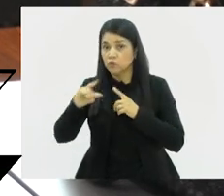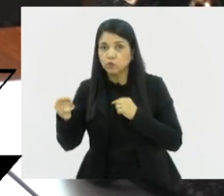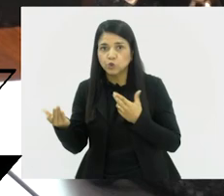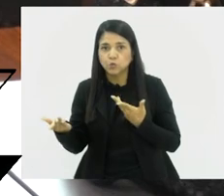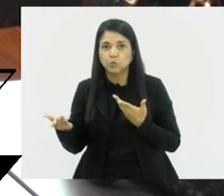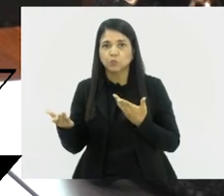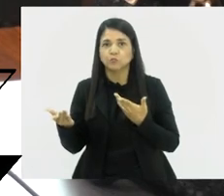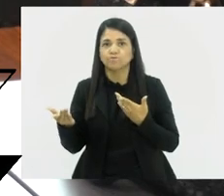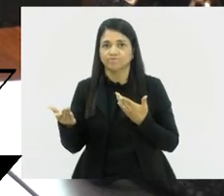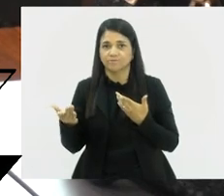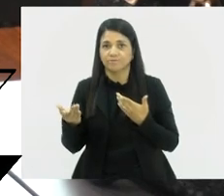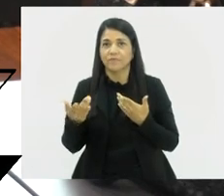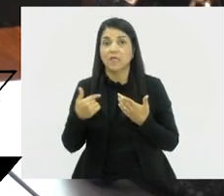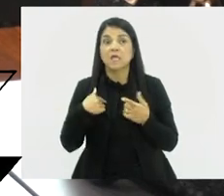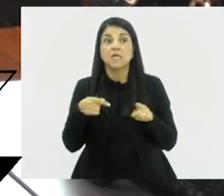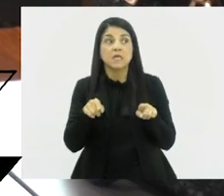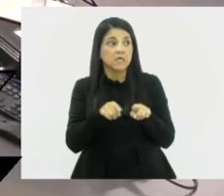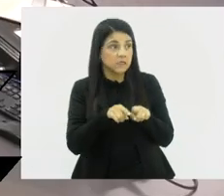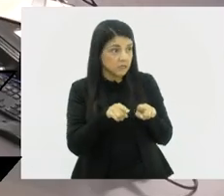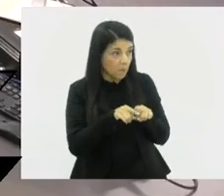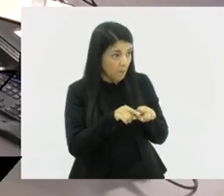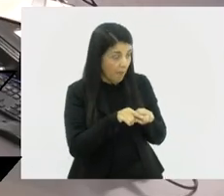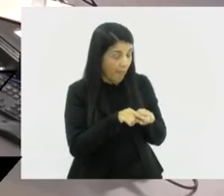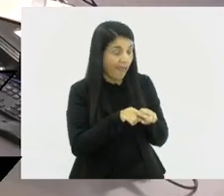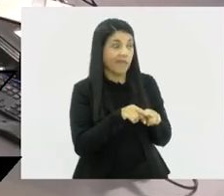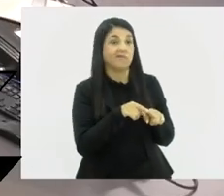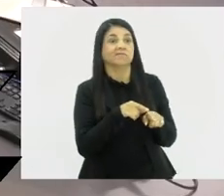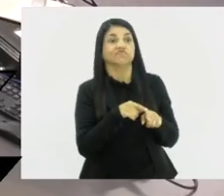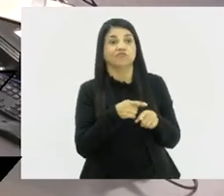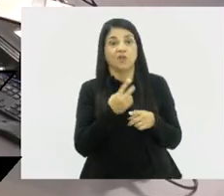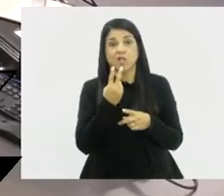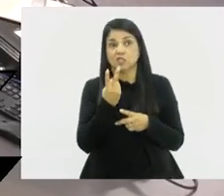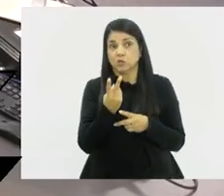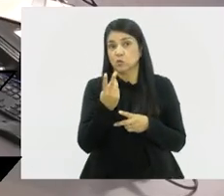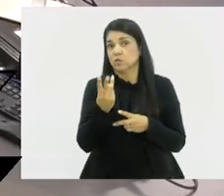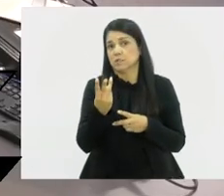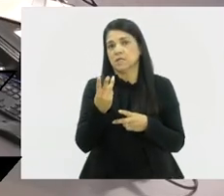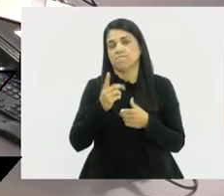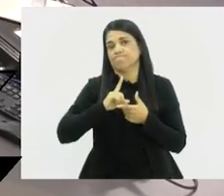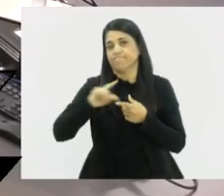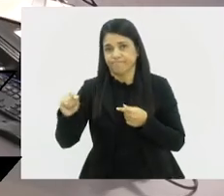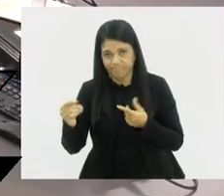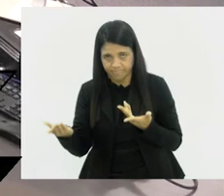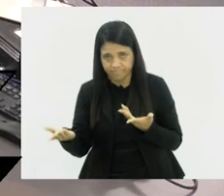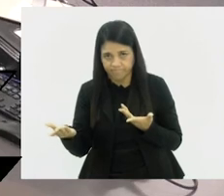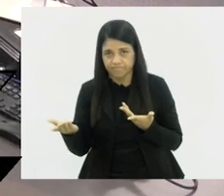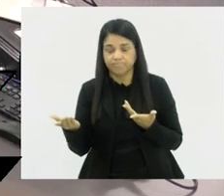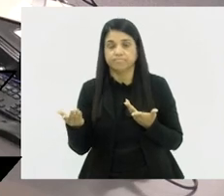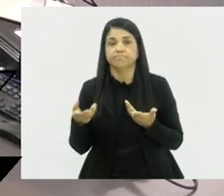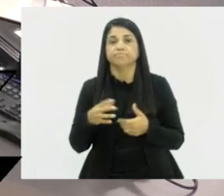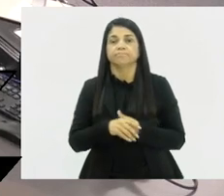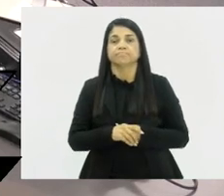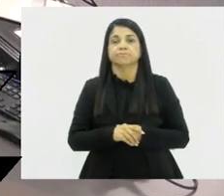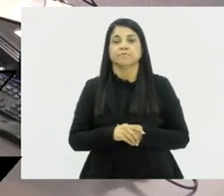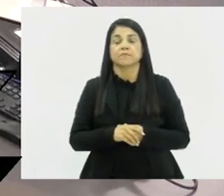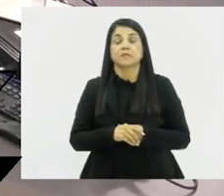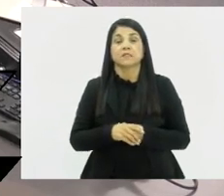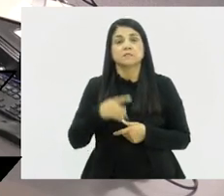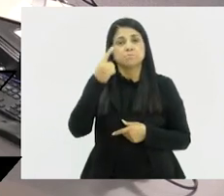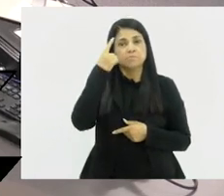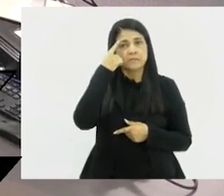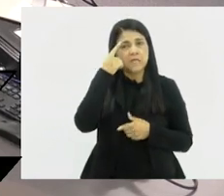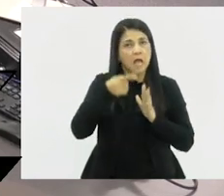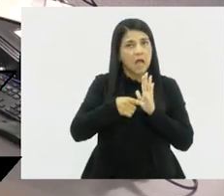foi reincidência, ainda tem esse detalhe. Ainda é reincidência. Então, assim, antes da gente pensar na